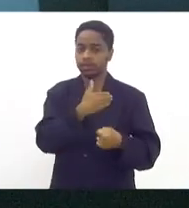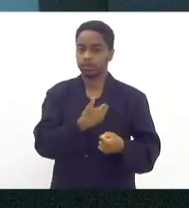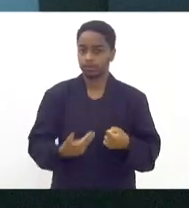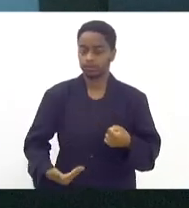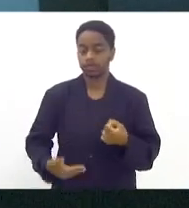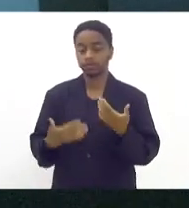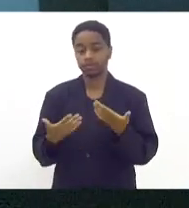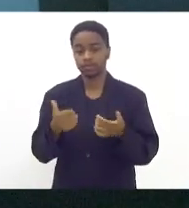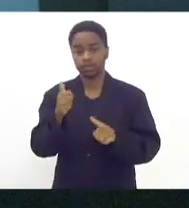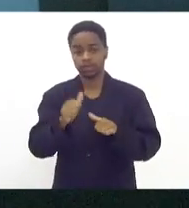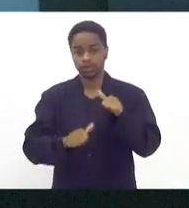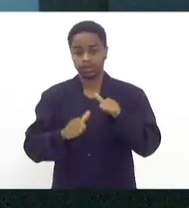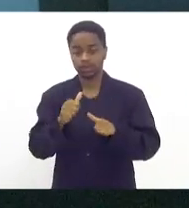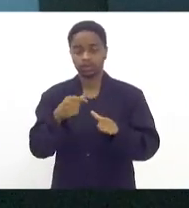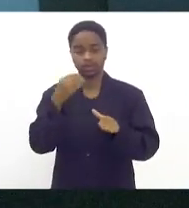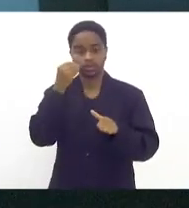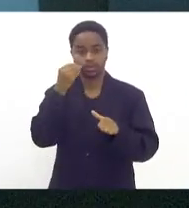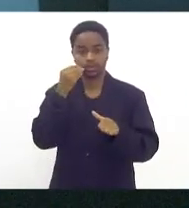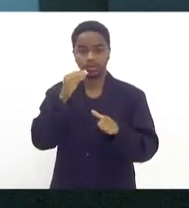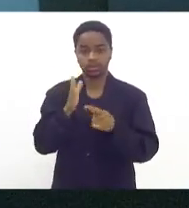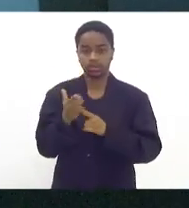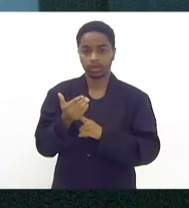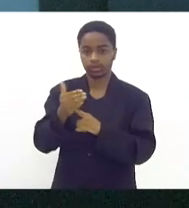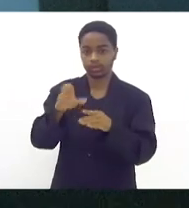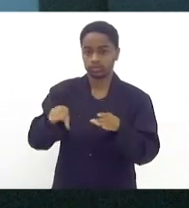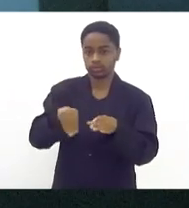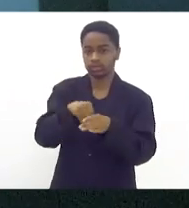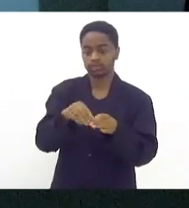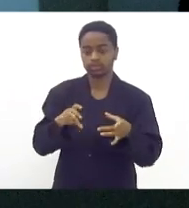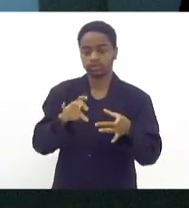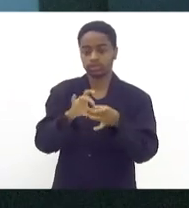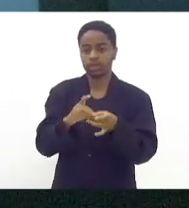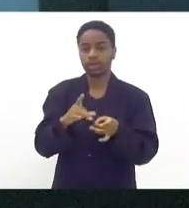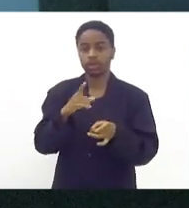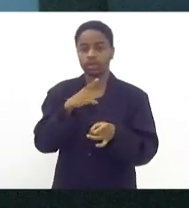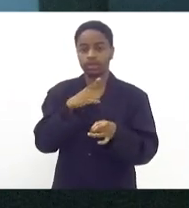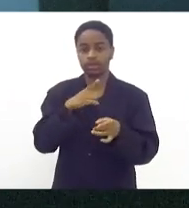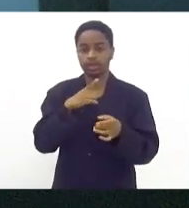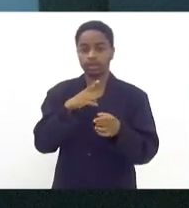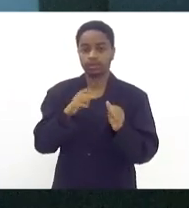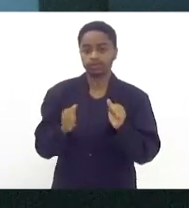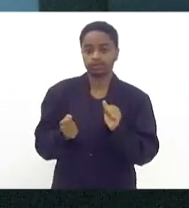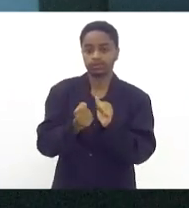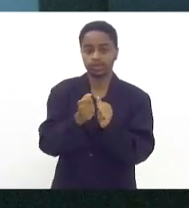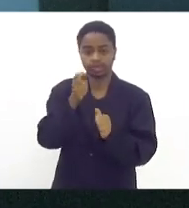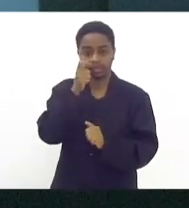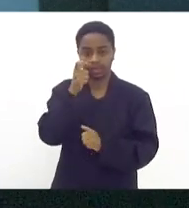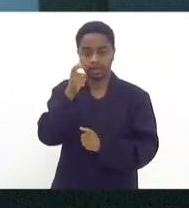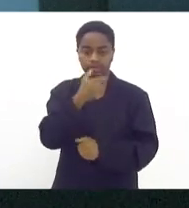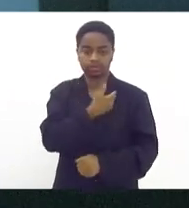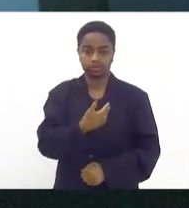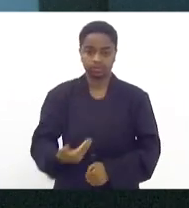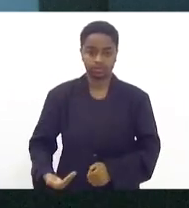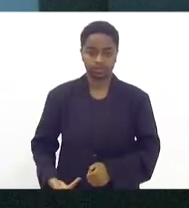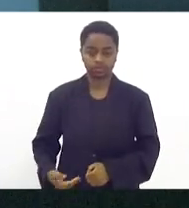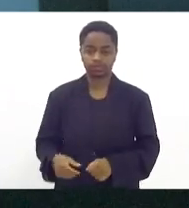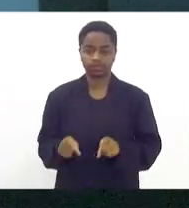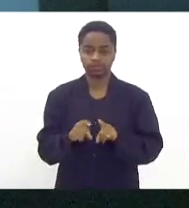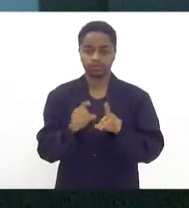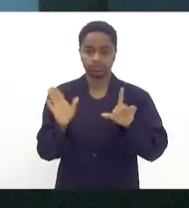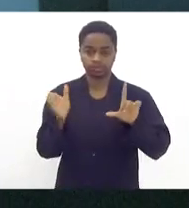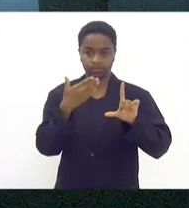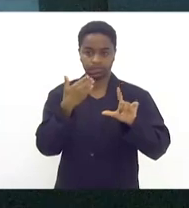incorporar alguma tecnologia ela passa pelo olhar do interesse público eh próximo